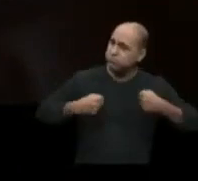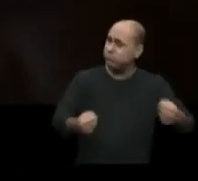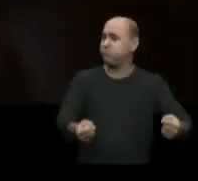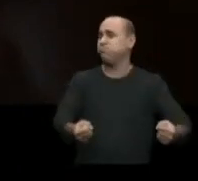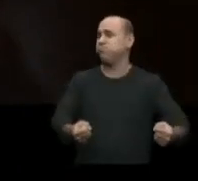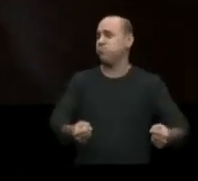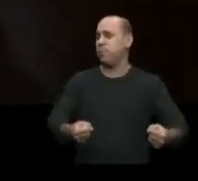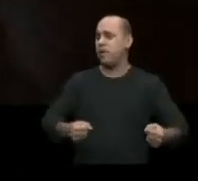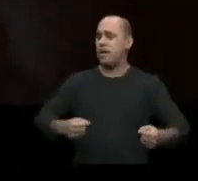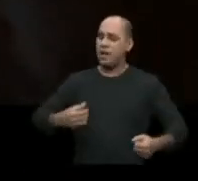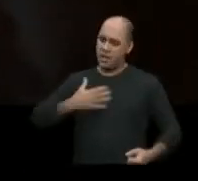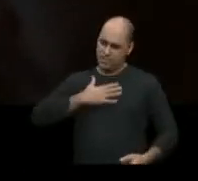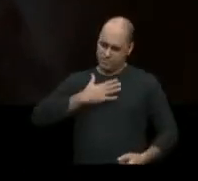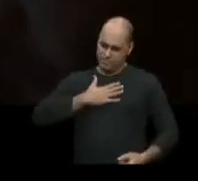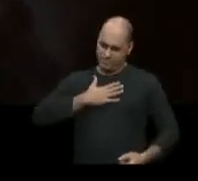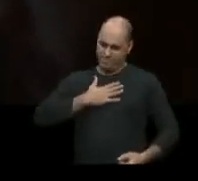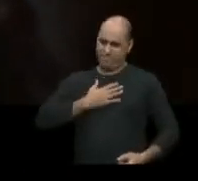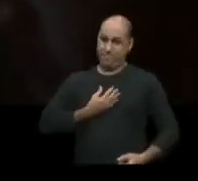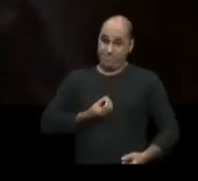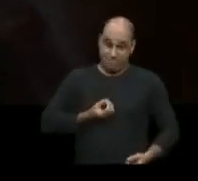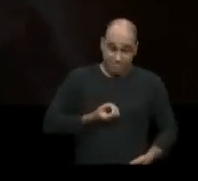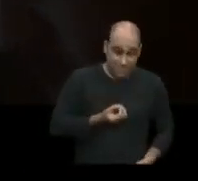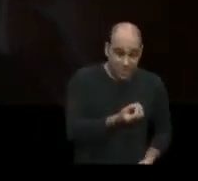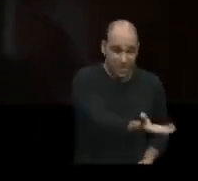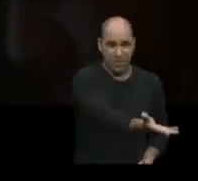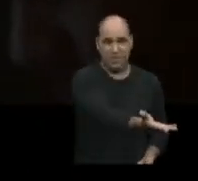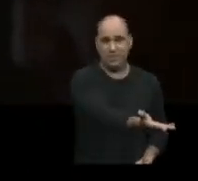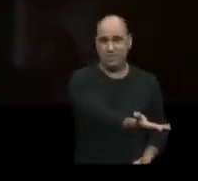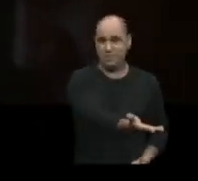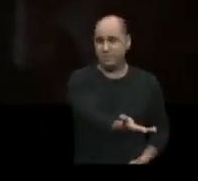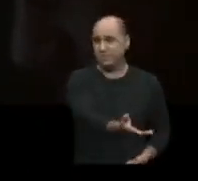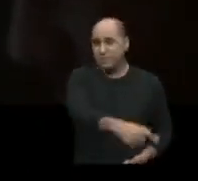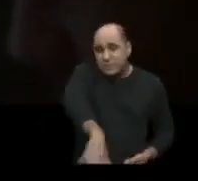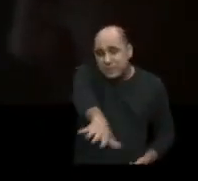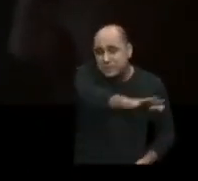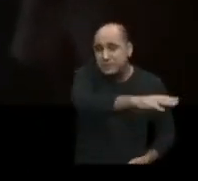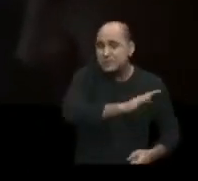Dar um pouco de si a quem necessita.